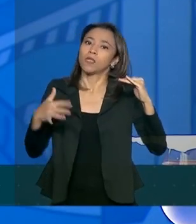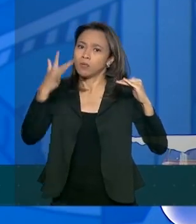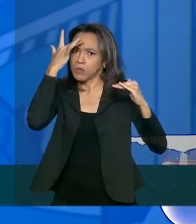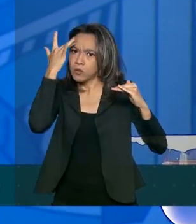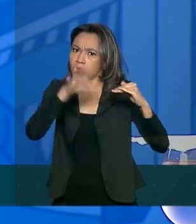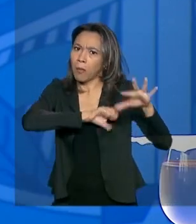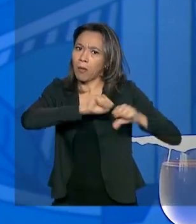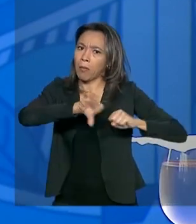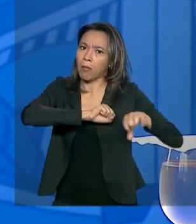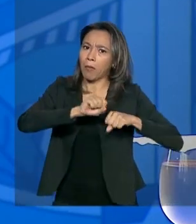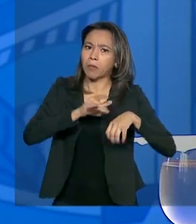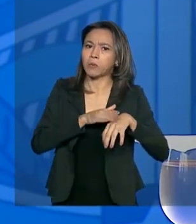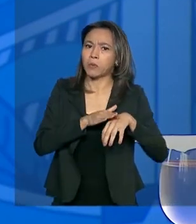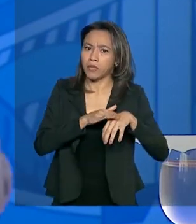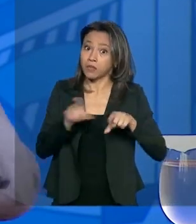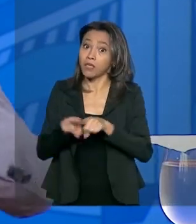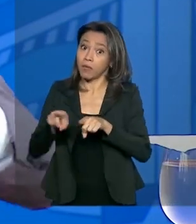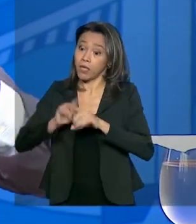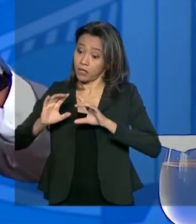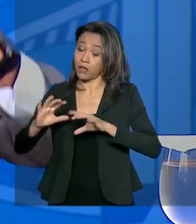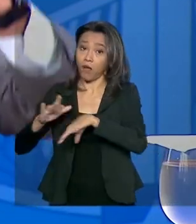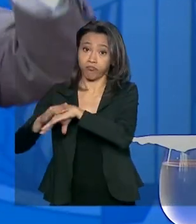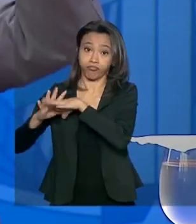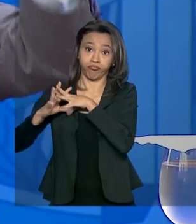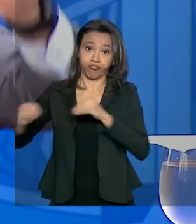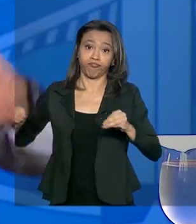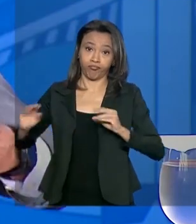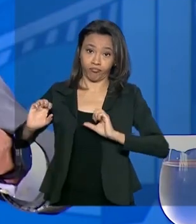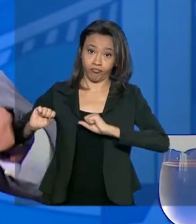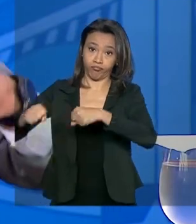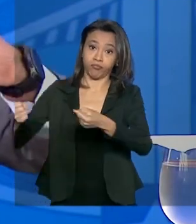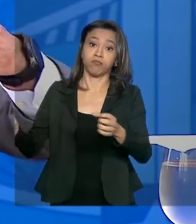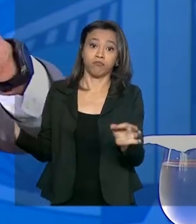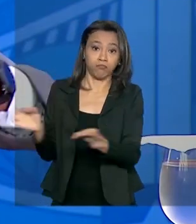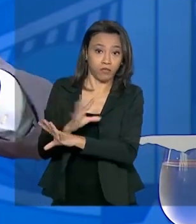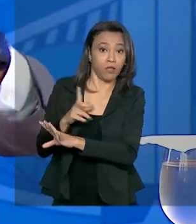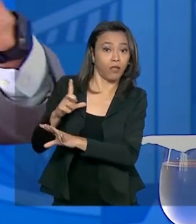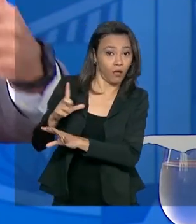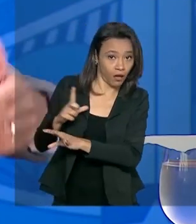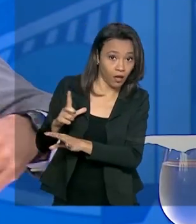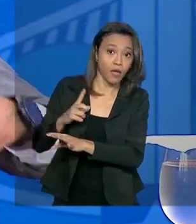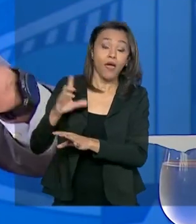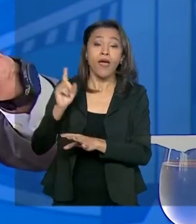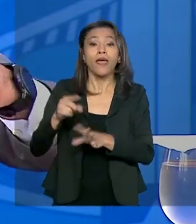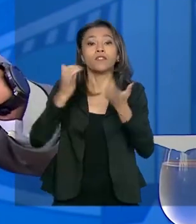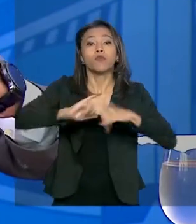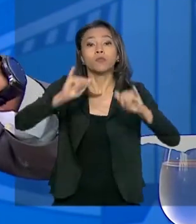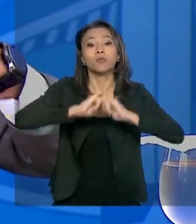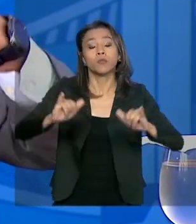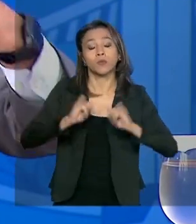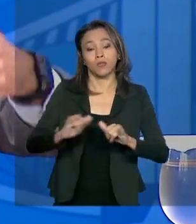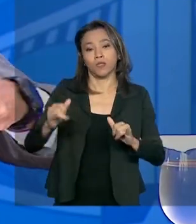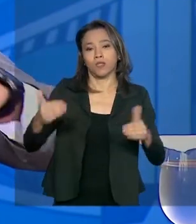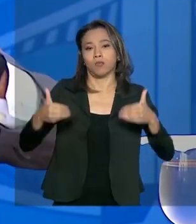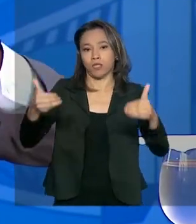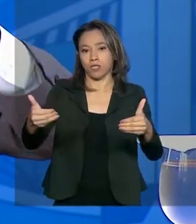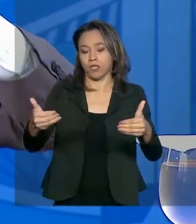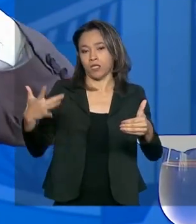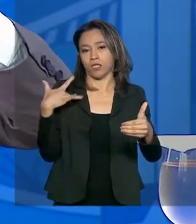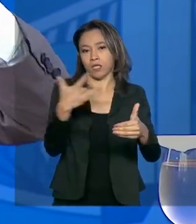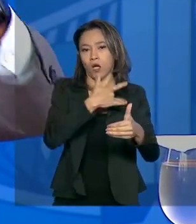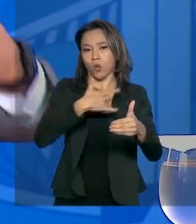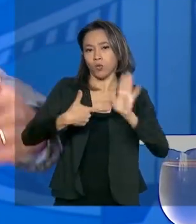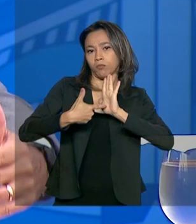pegando a doença também está se recuperando é são aquelas estatísticas que o ministro da saúde mostra que tanto